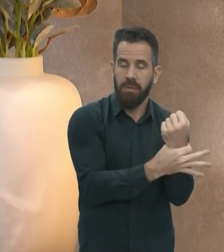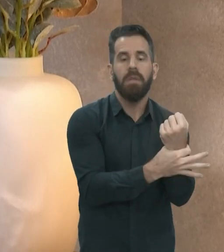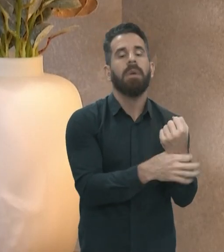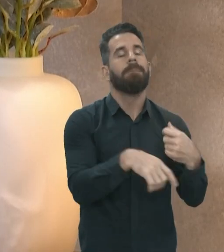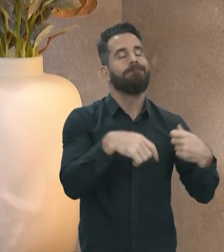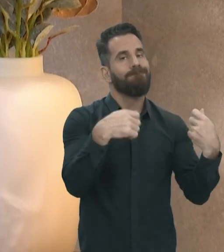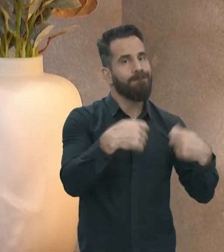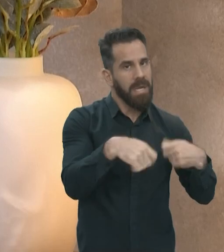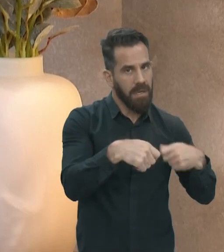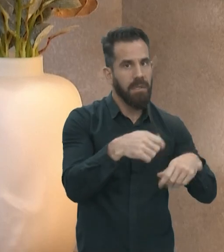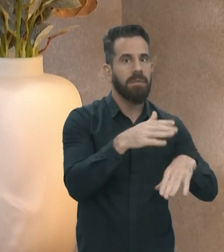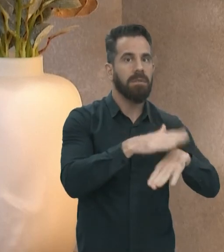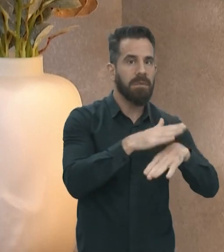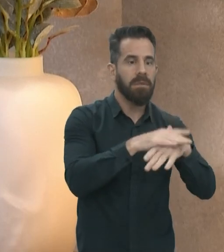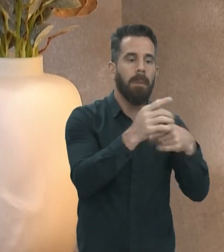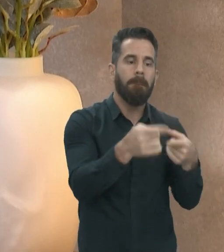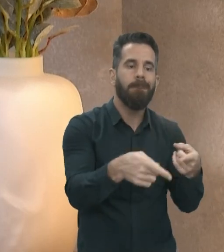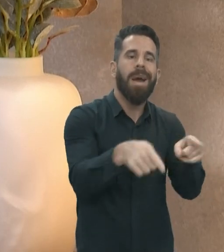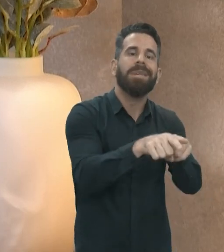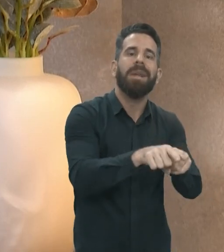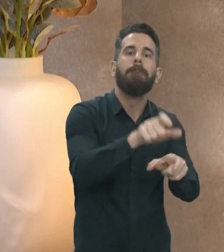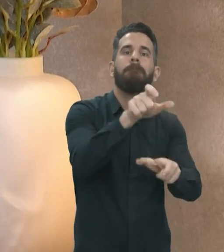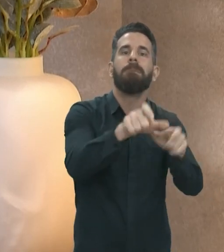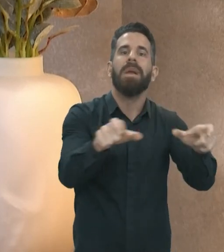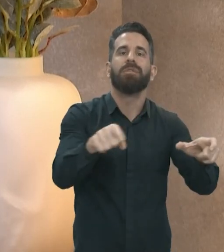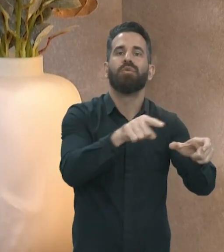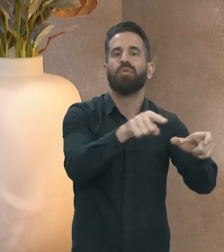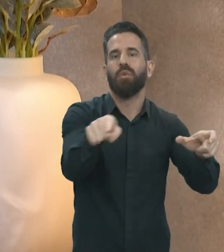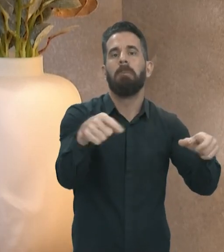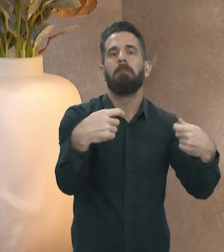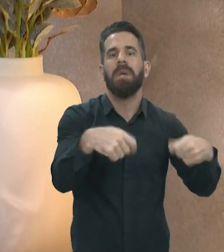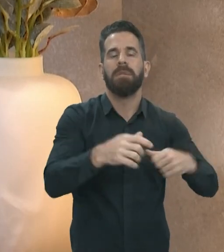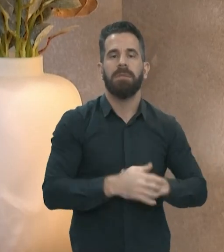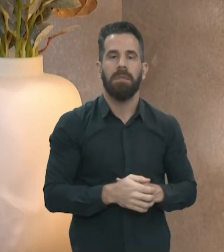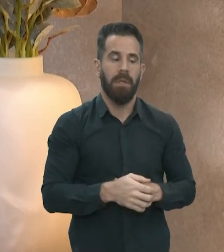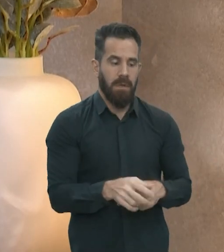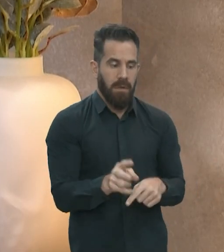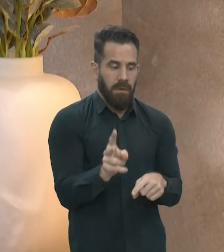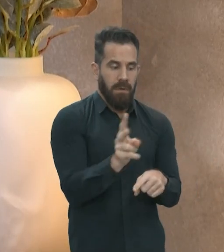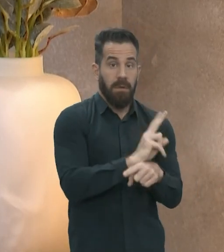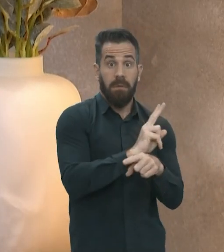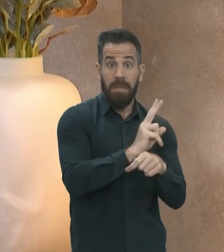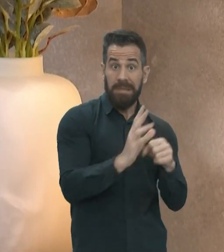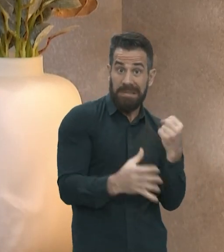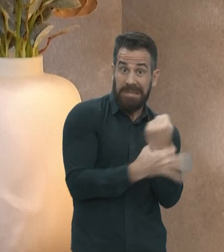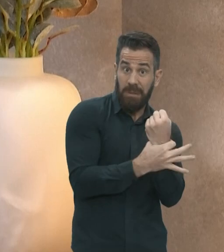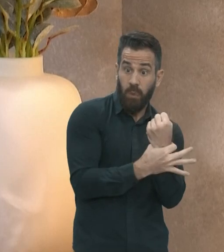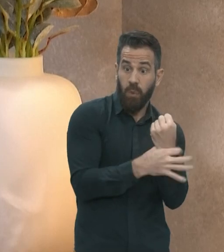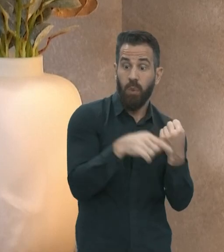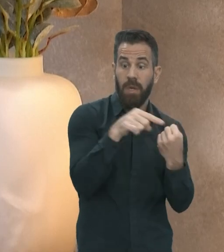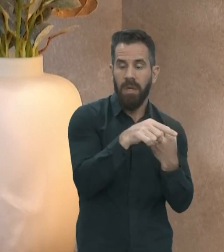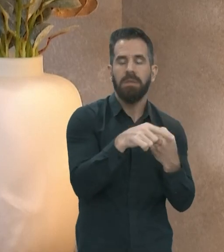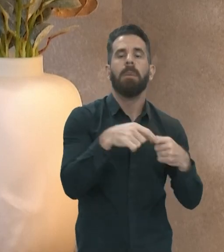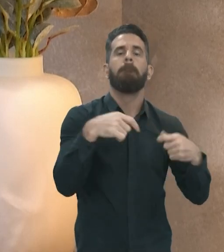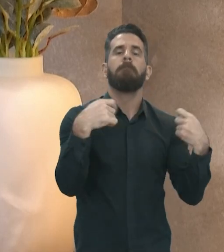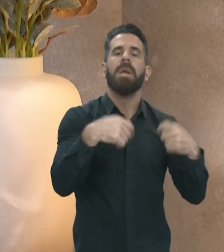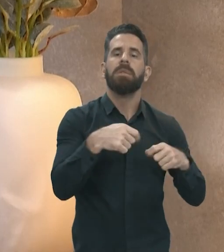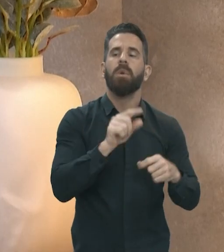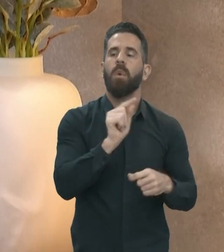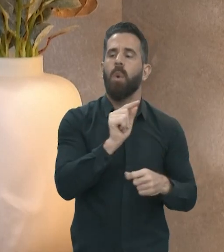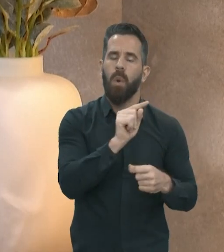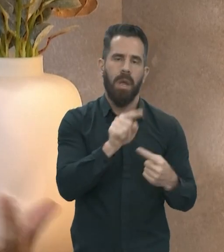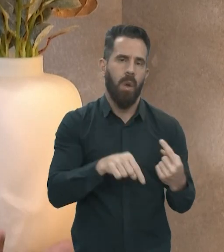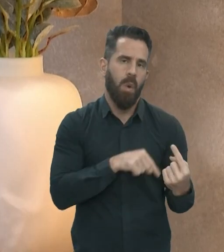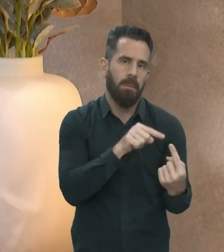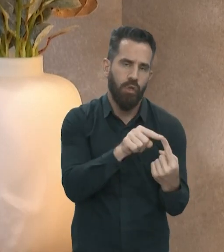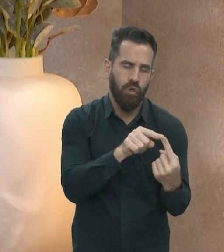parceria com a própria comunidade. Primeiro, a segurança, antes da segurança vem o aspecto das relações humanas que